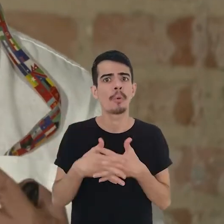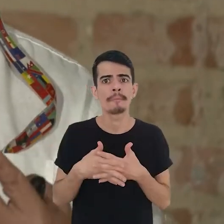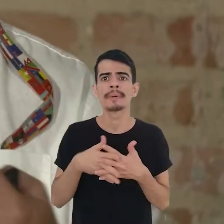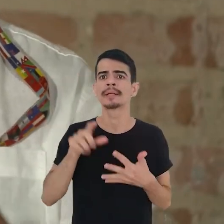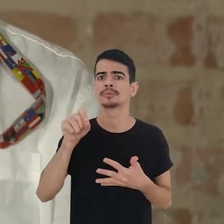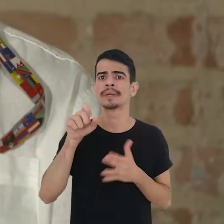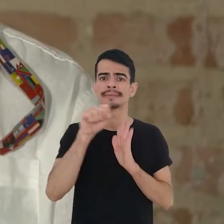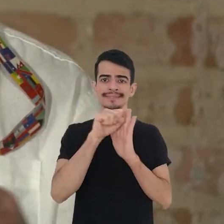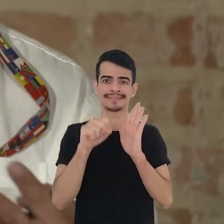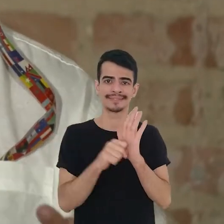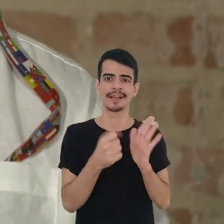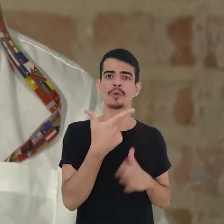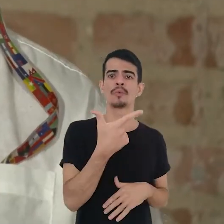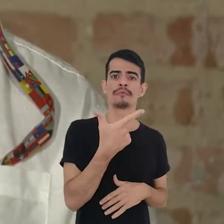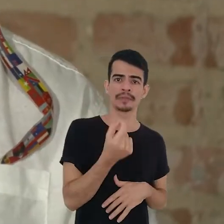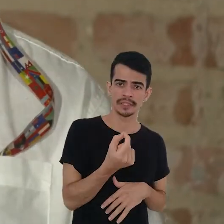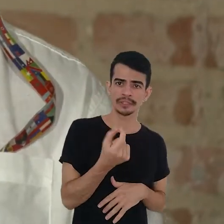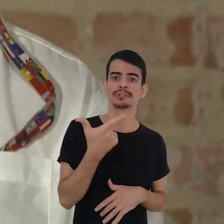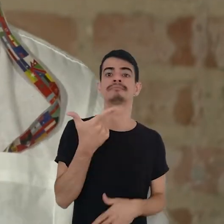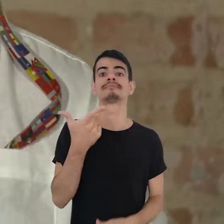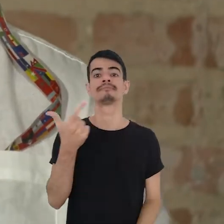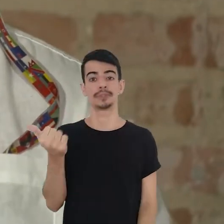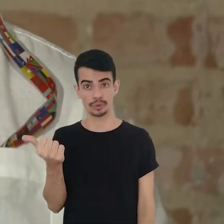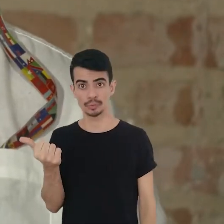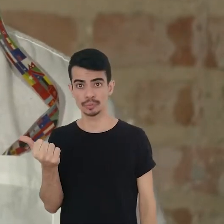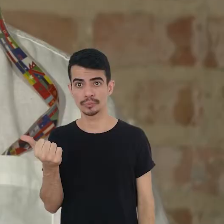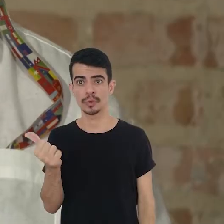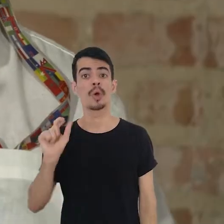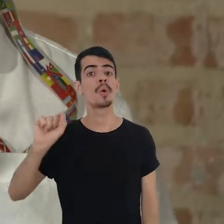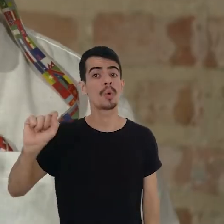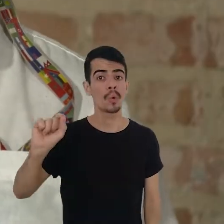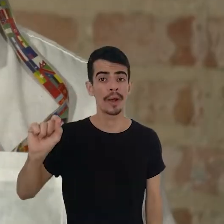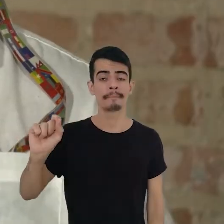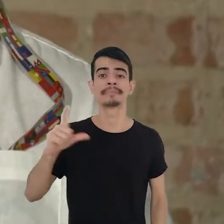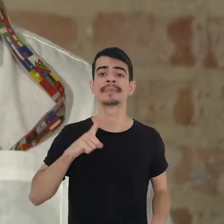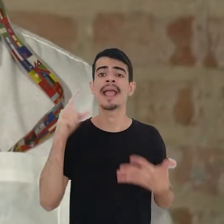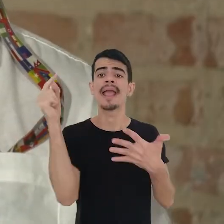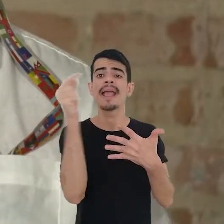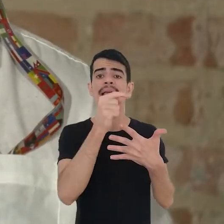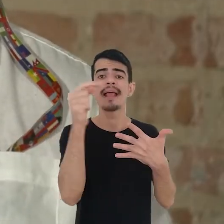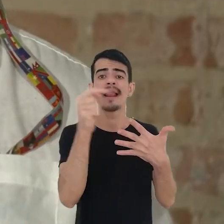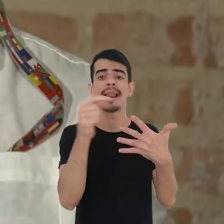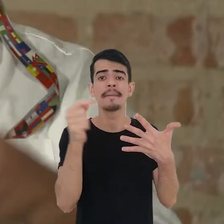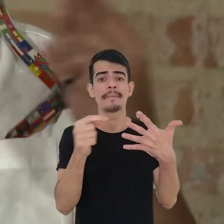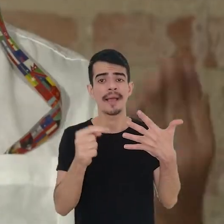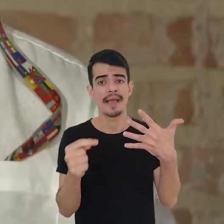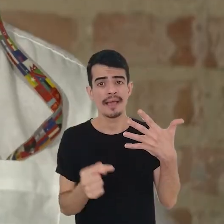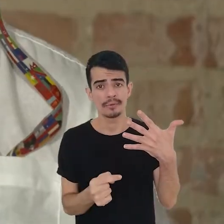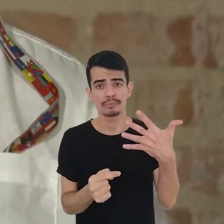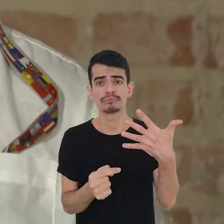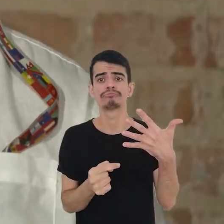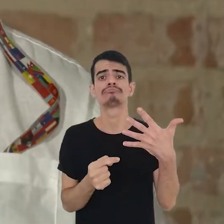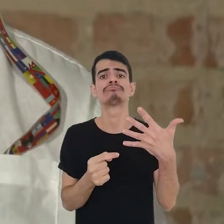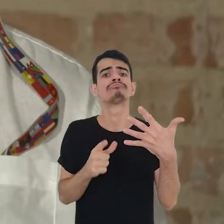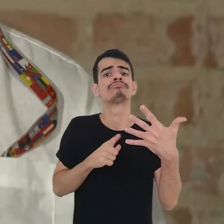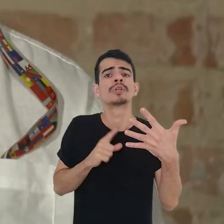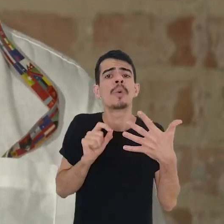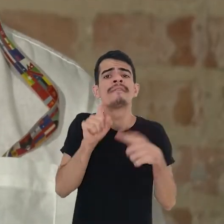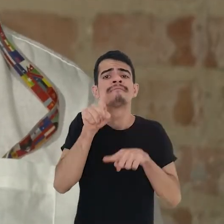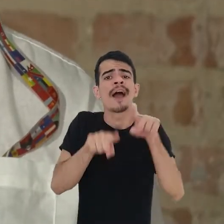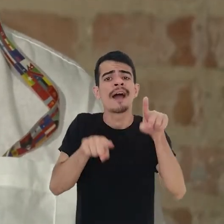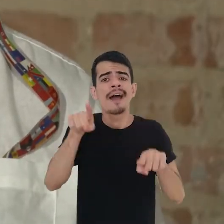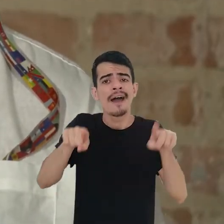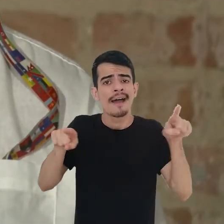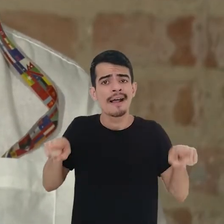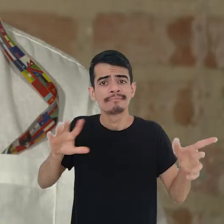ao longo do século XX e XXI é o fato de que outros elementos que formam essa variabilidade climática